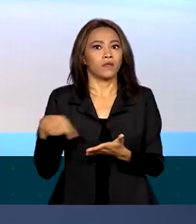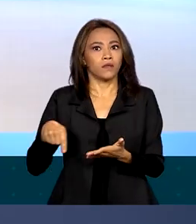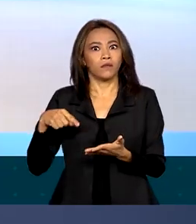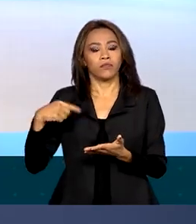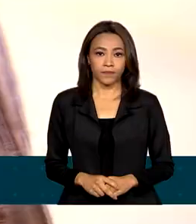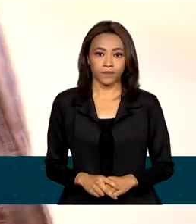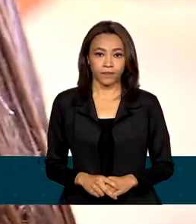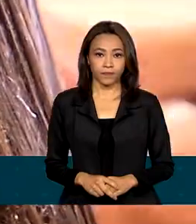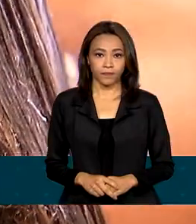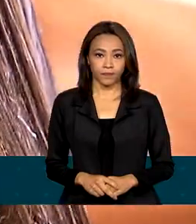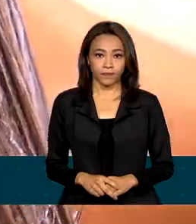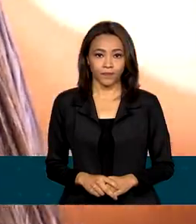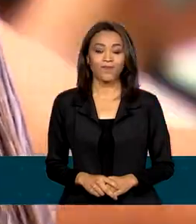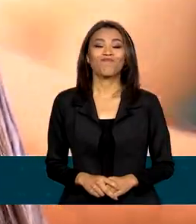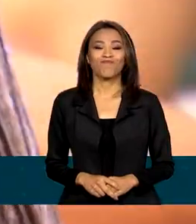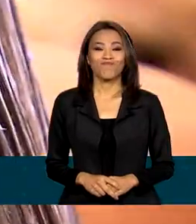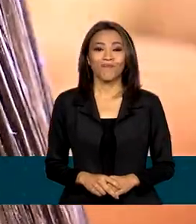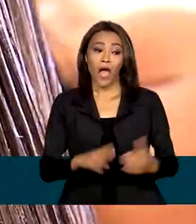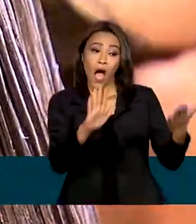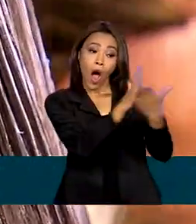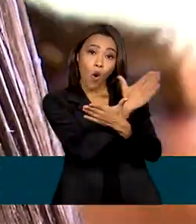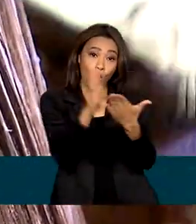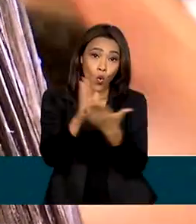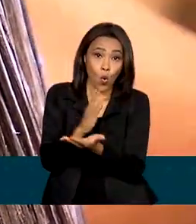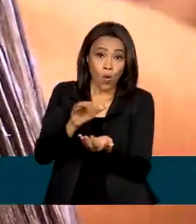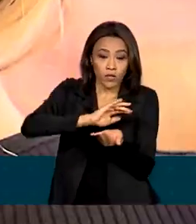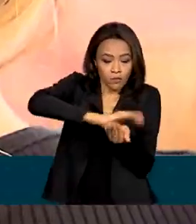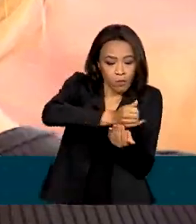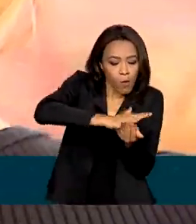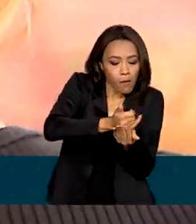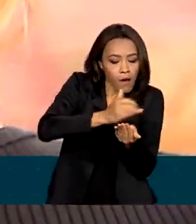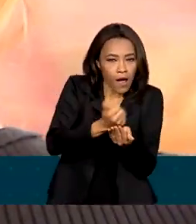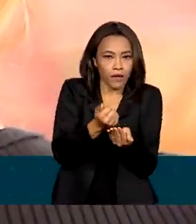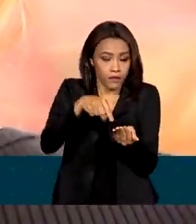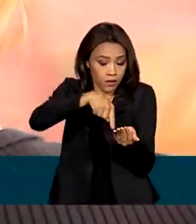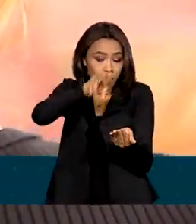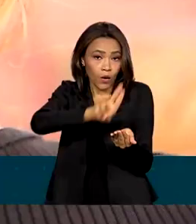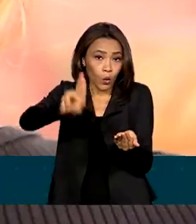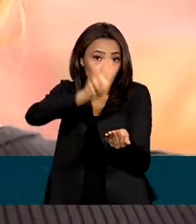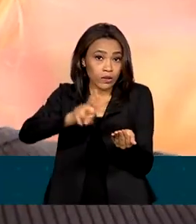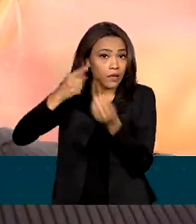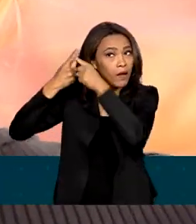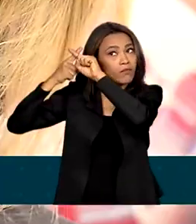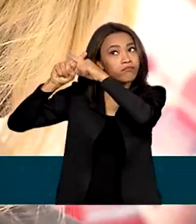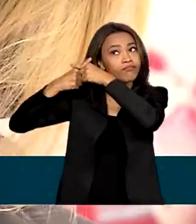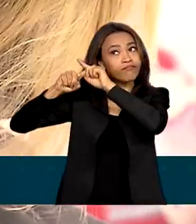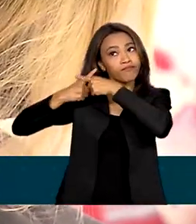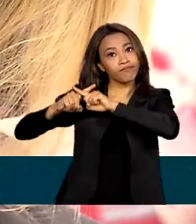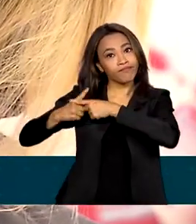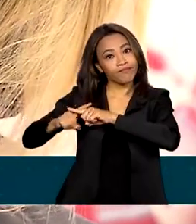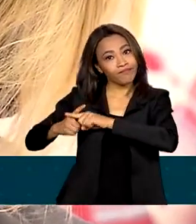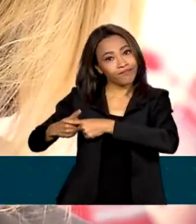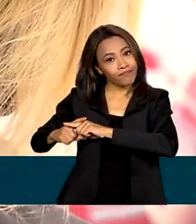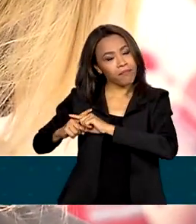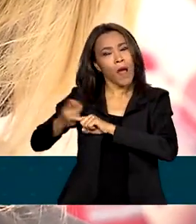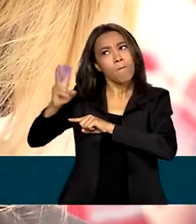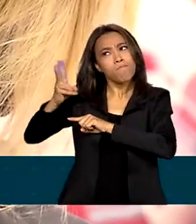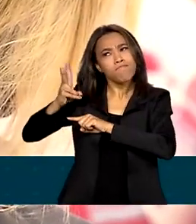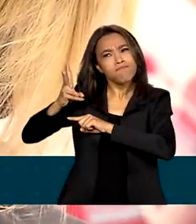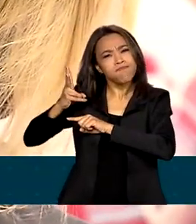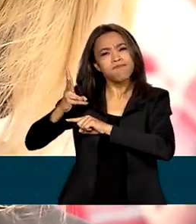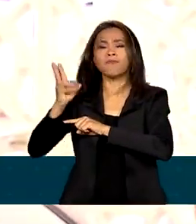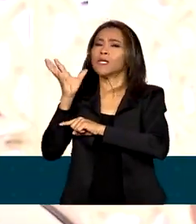graves algumas pomadas modeladoras usadas para trançar cabelos e dar maior durabilidade